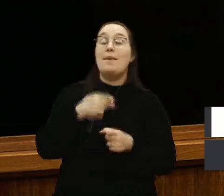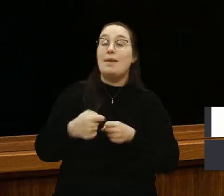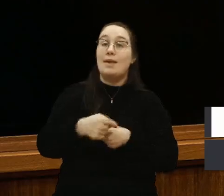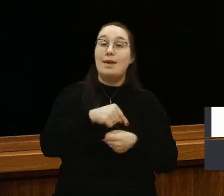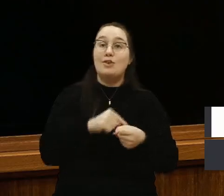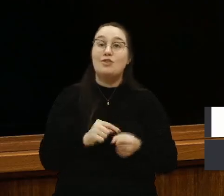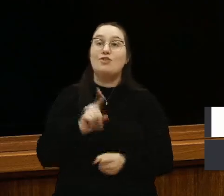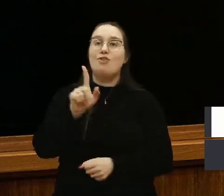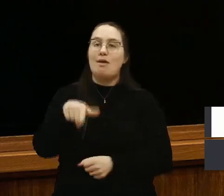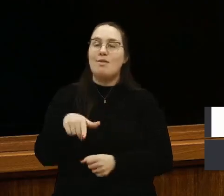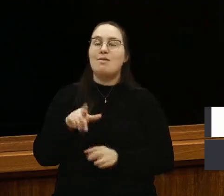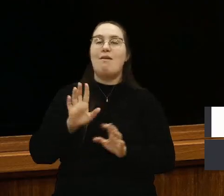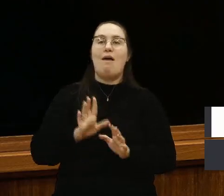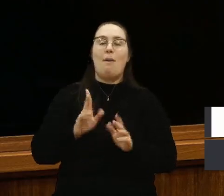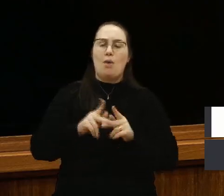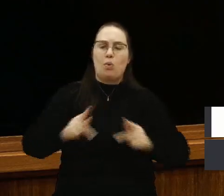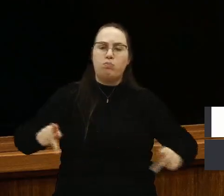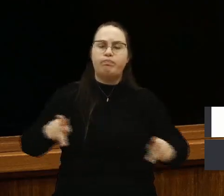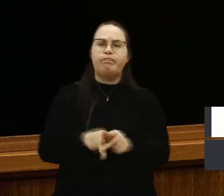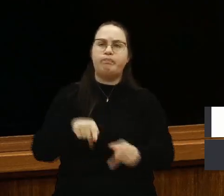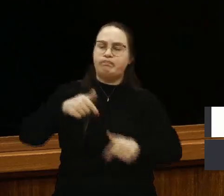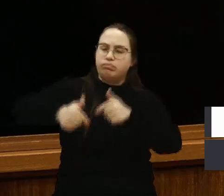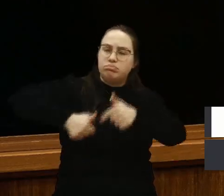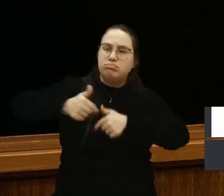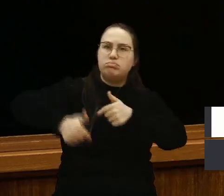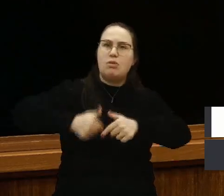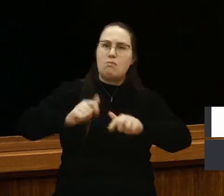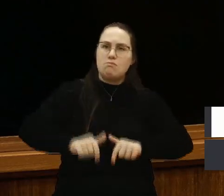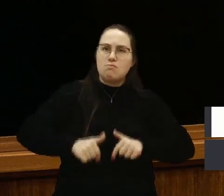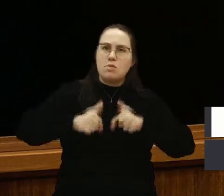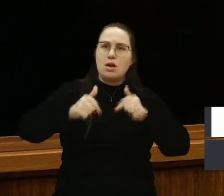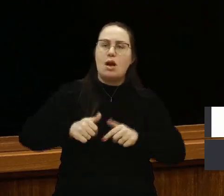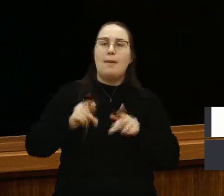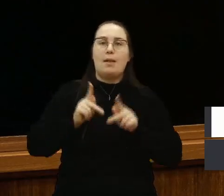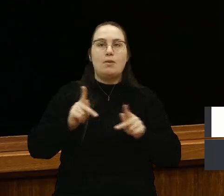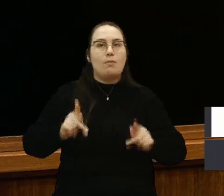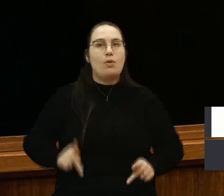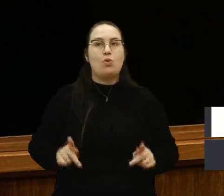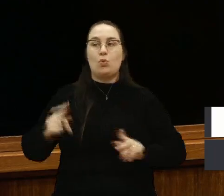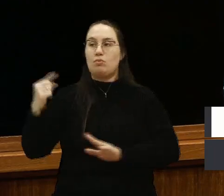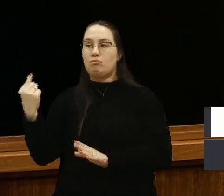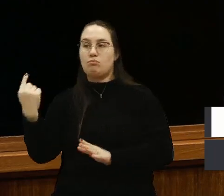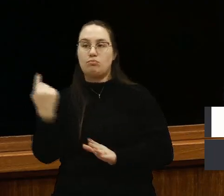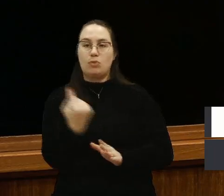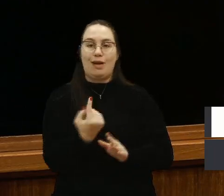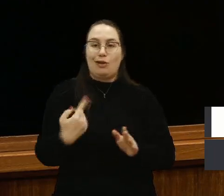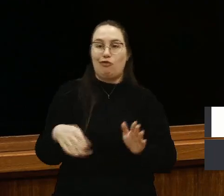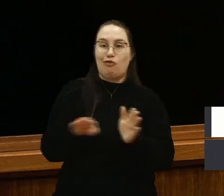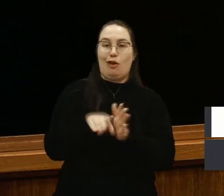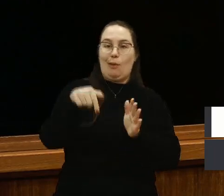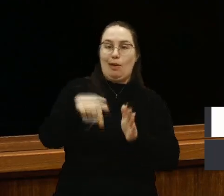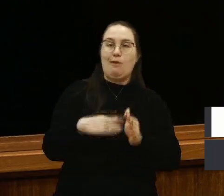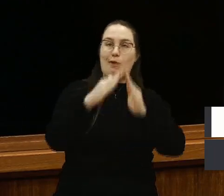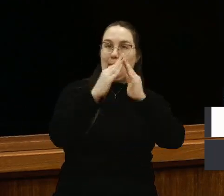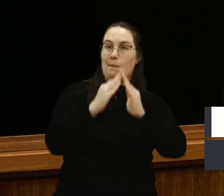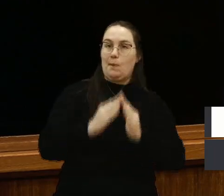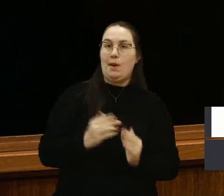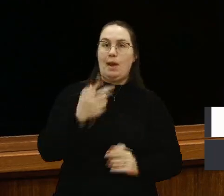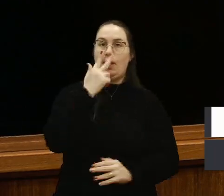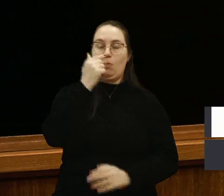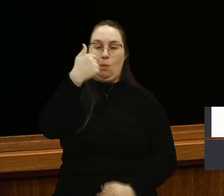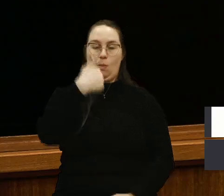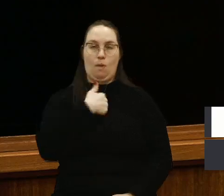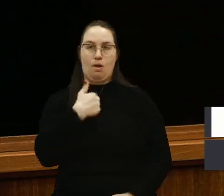o que é, né, pelo povo trabalhador que tem aqui, pelas pessoas que não são daqui e vêm morar, né, muita gente, assim como